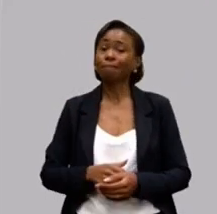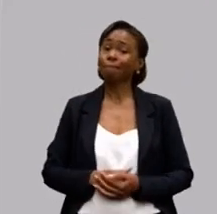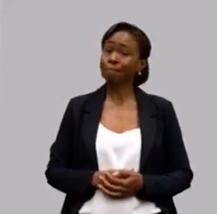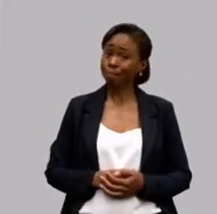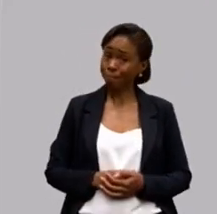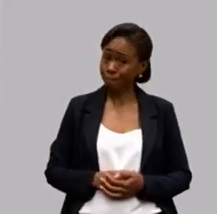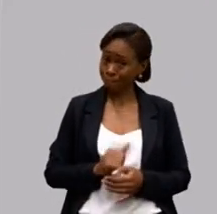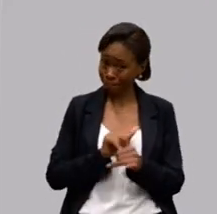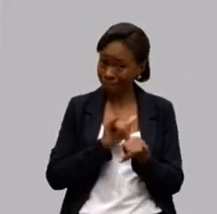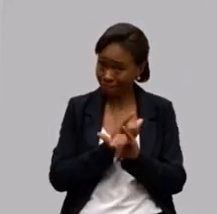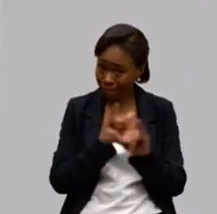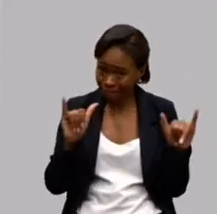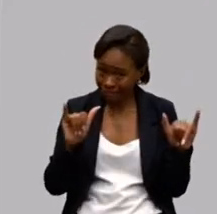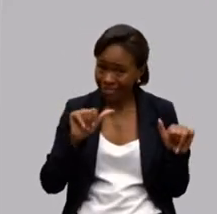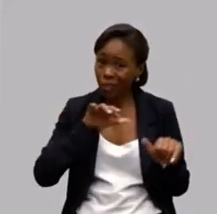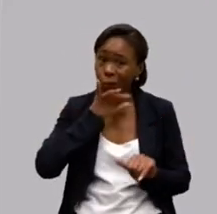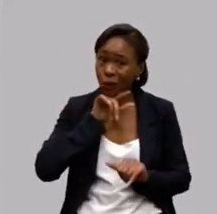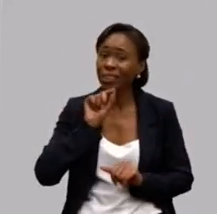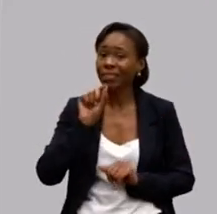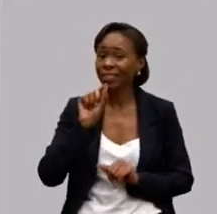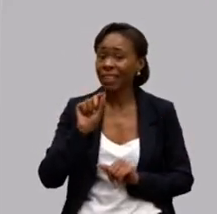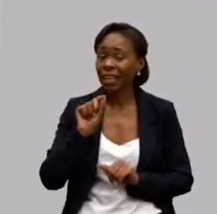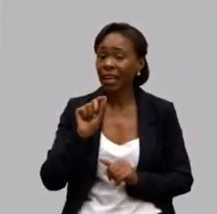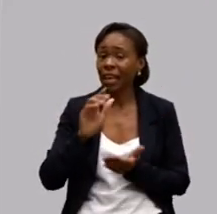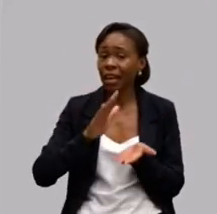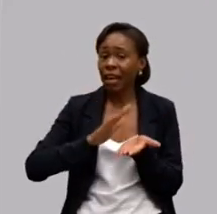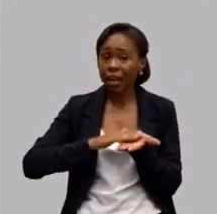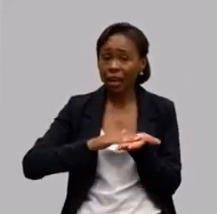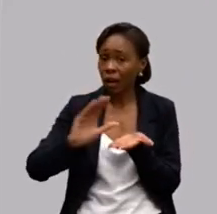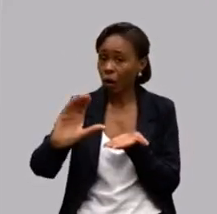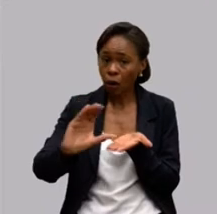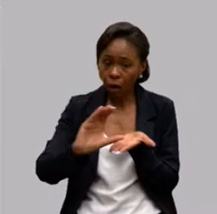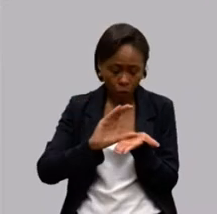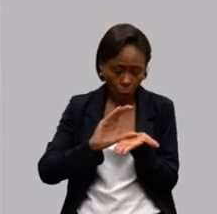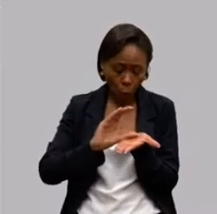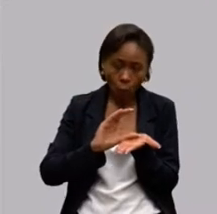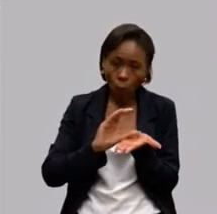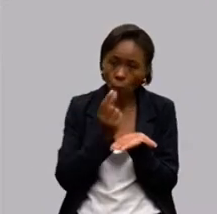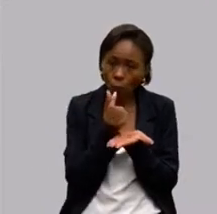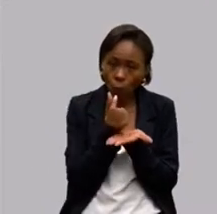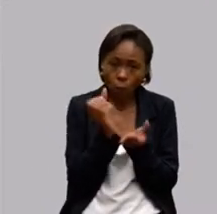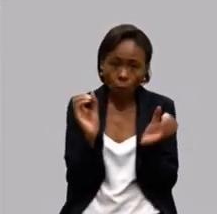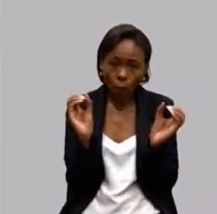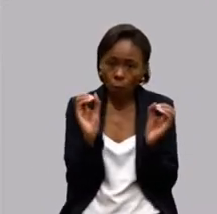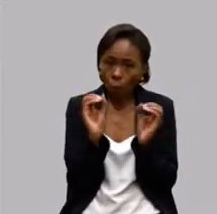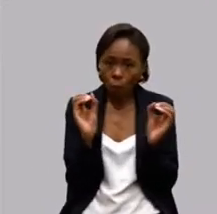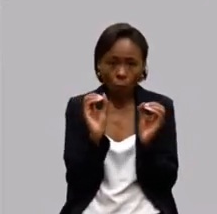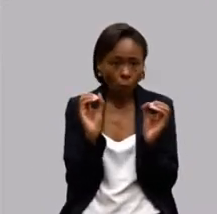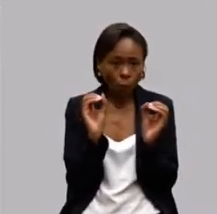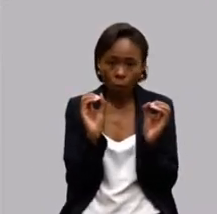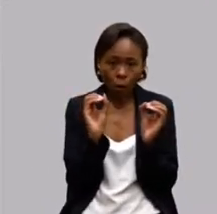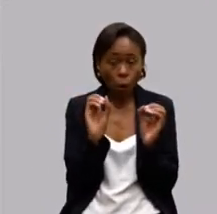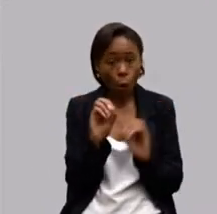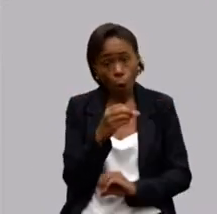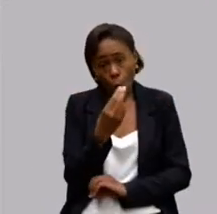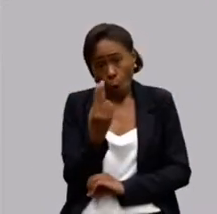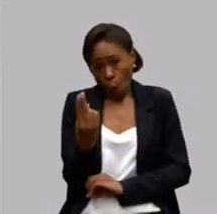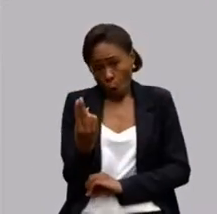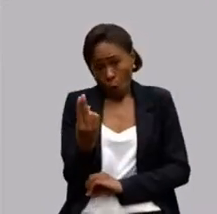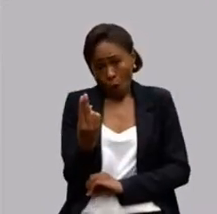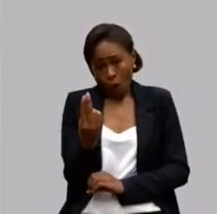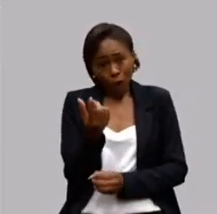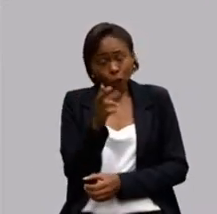Não entrou nenhum centavo de crédito ou não foi utilizado nenhum